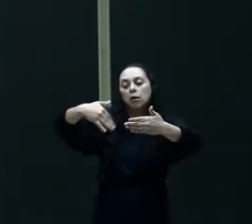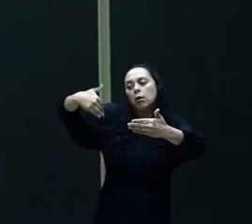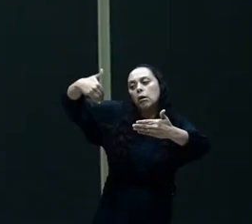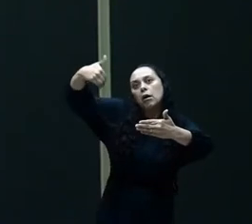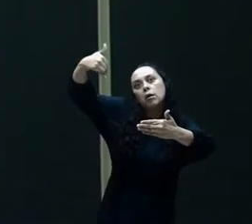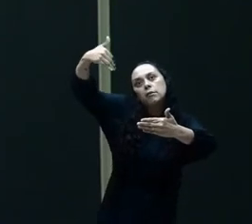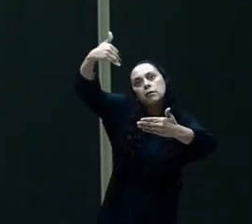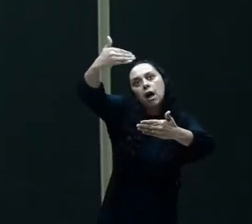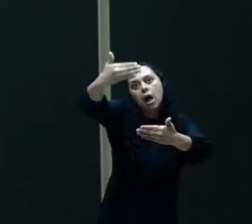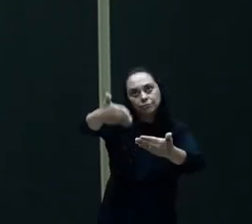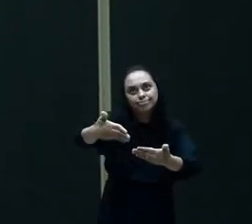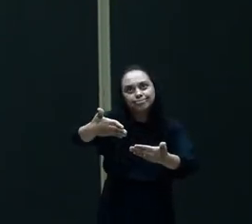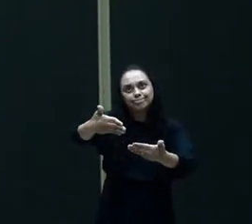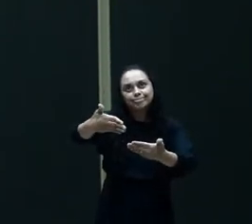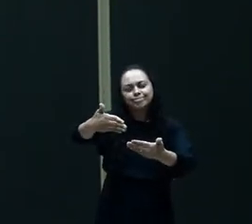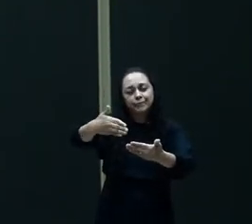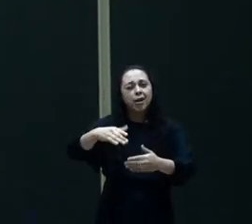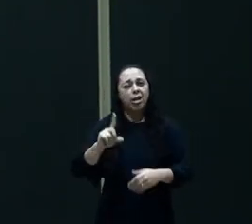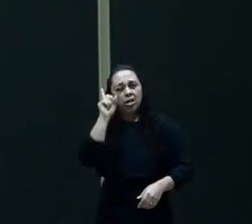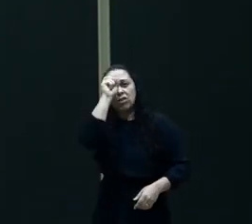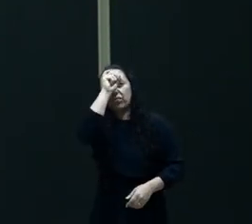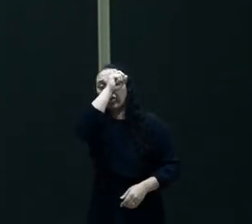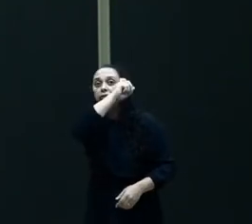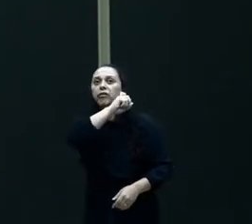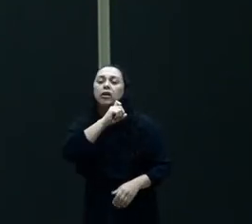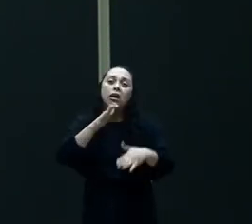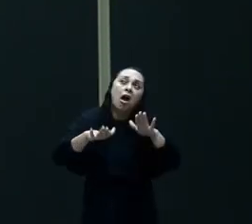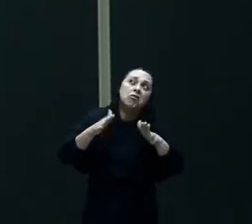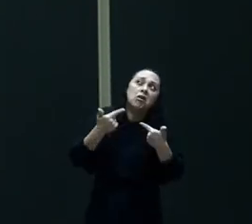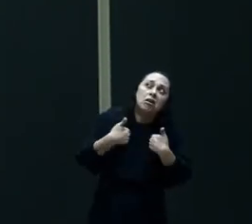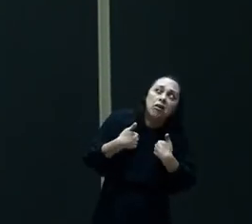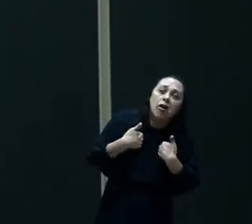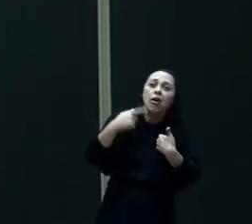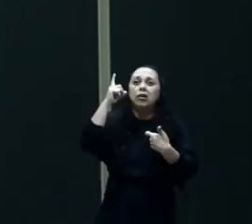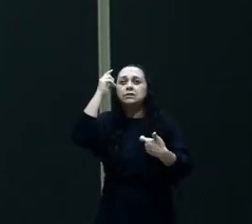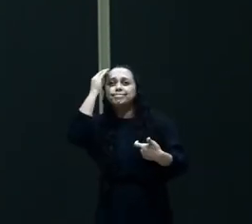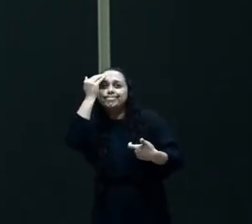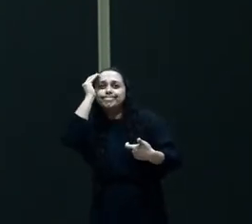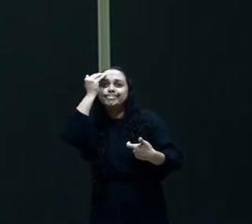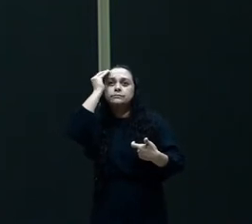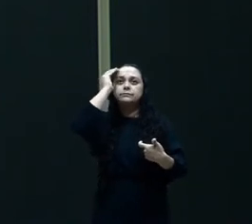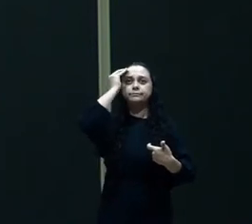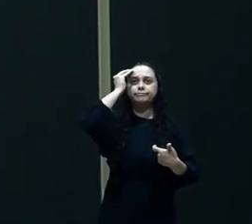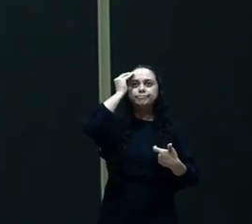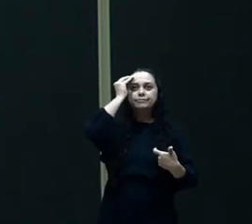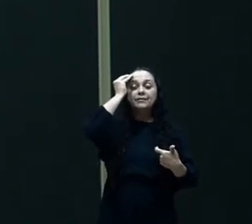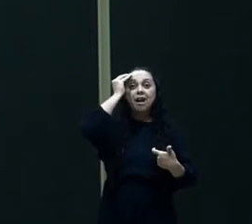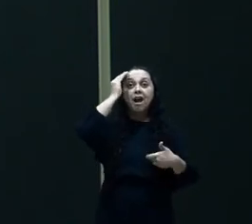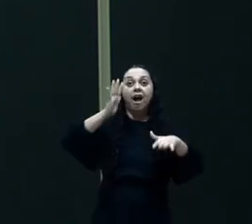cumprimento é difícil entender isso é difícil aceitar